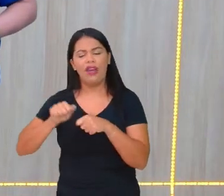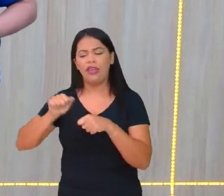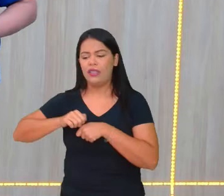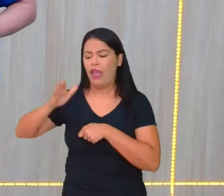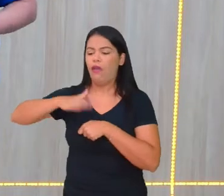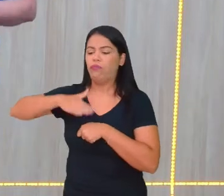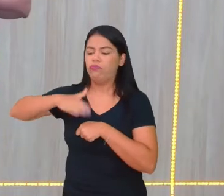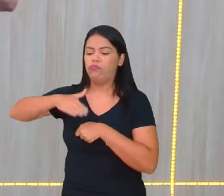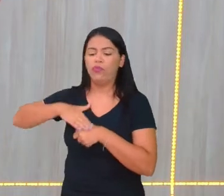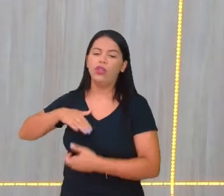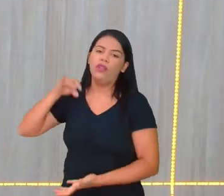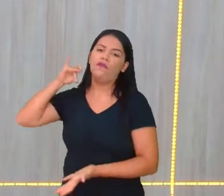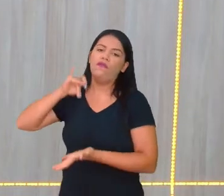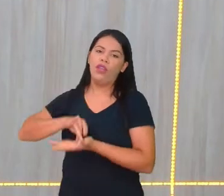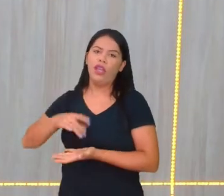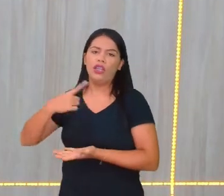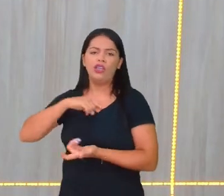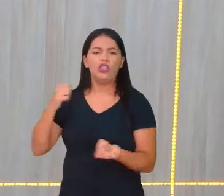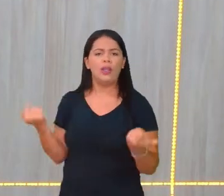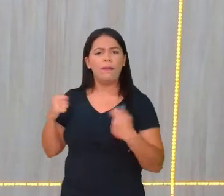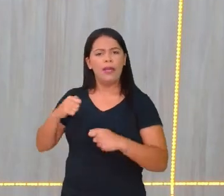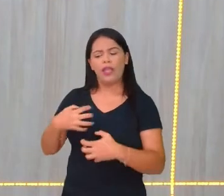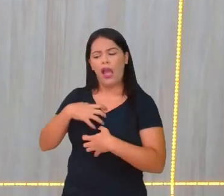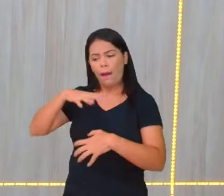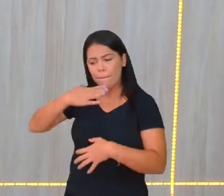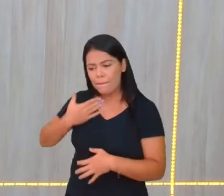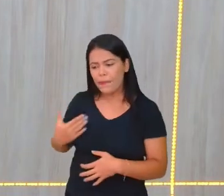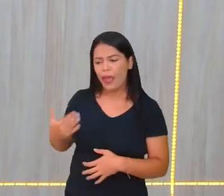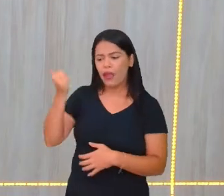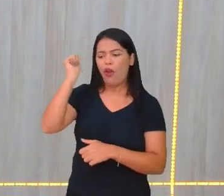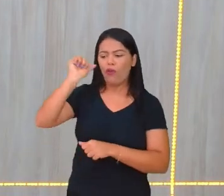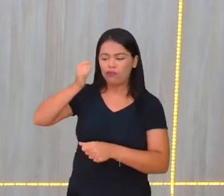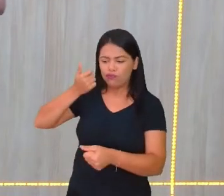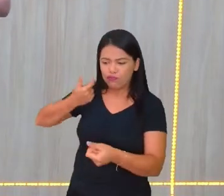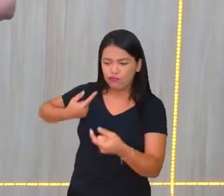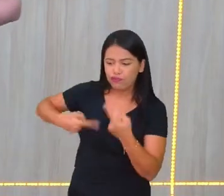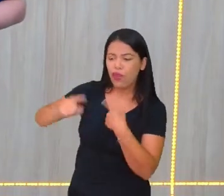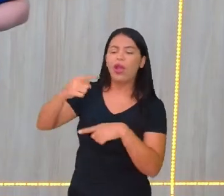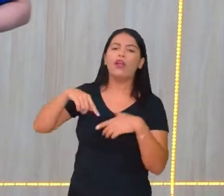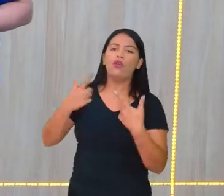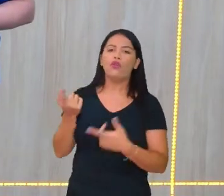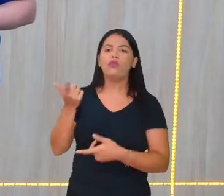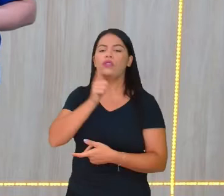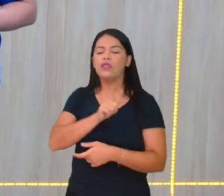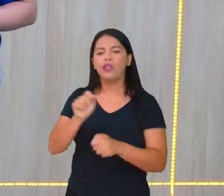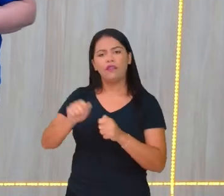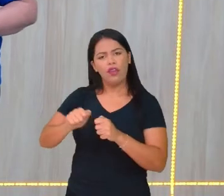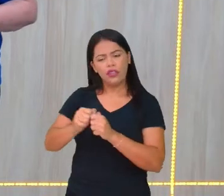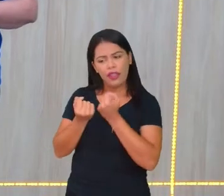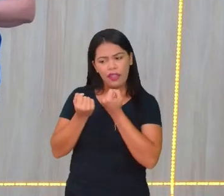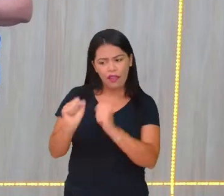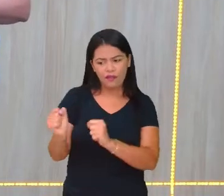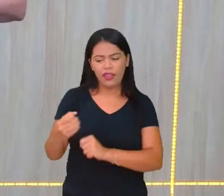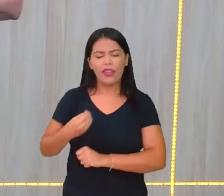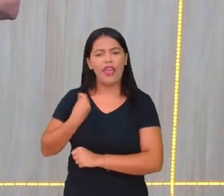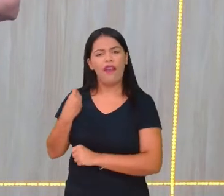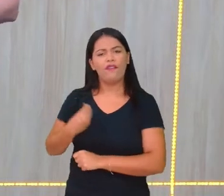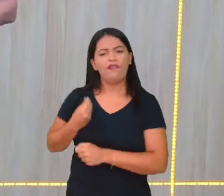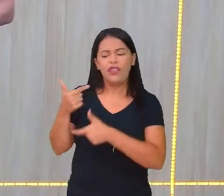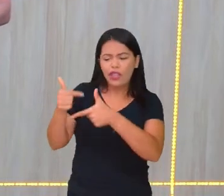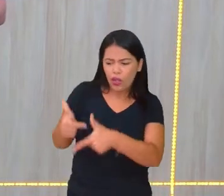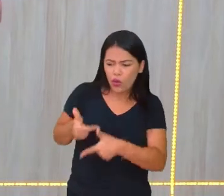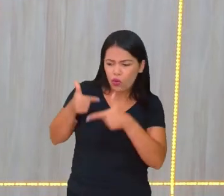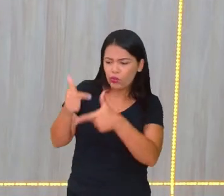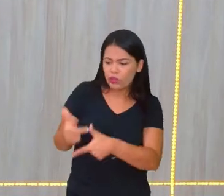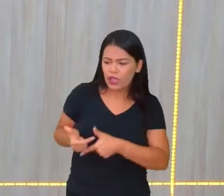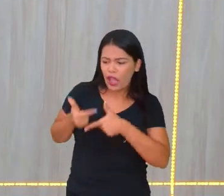ser melhor, nós temos que fazer o nosso melhor, não é? Nós temos que defender a vida, nós temos que lutar